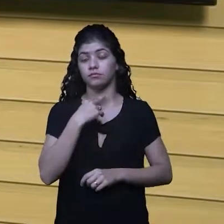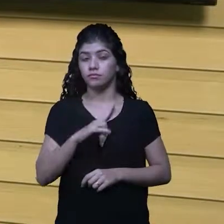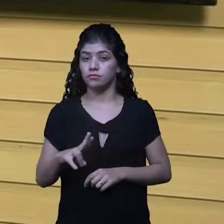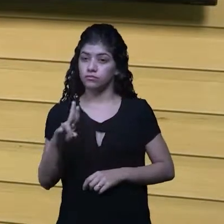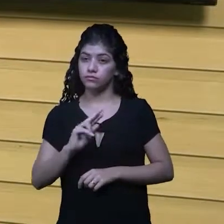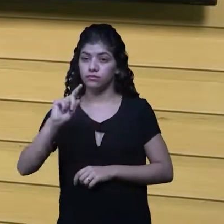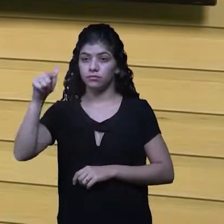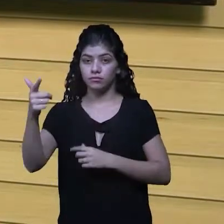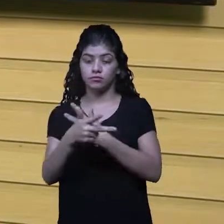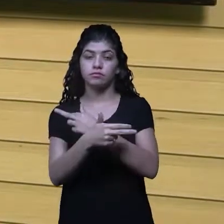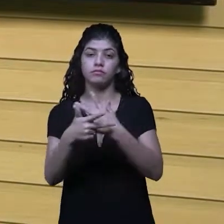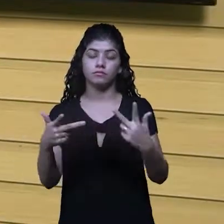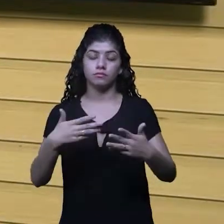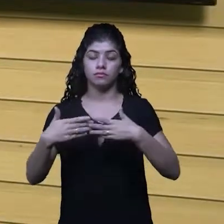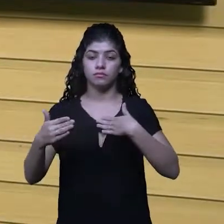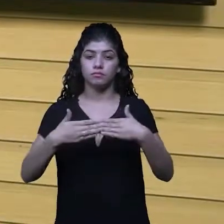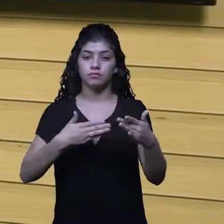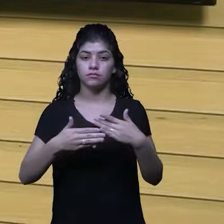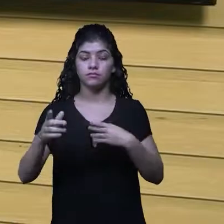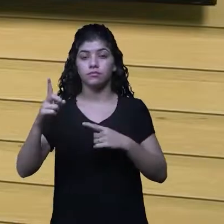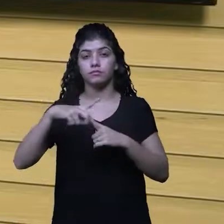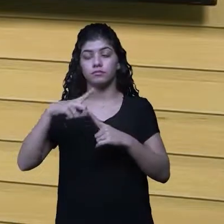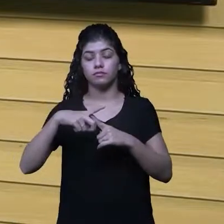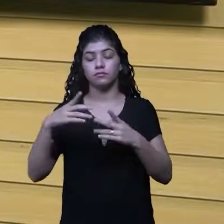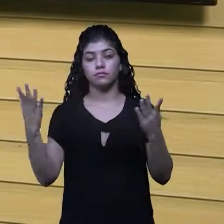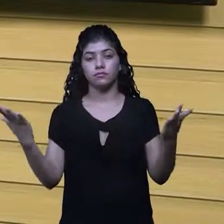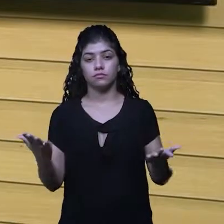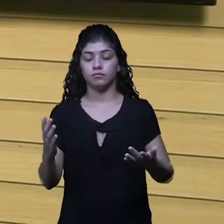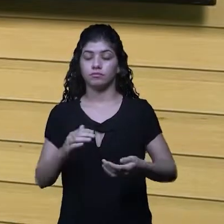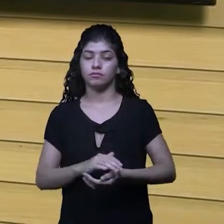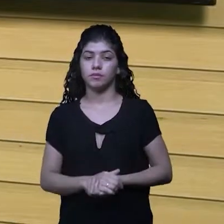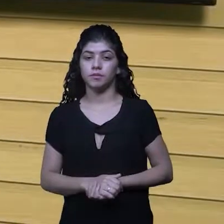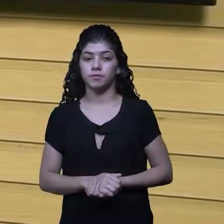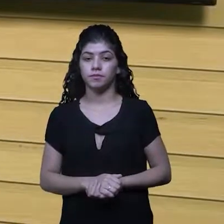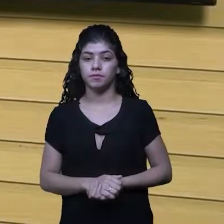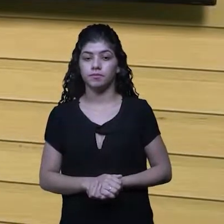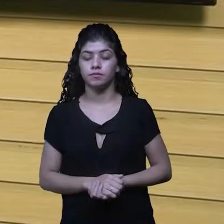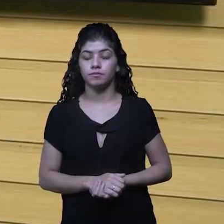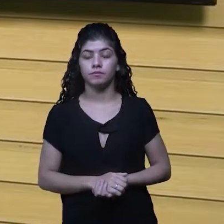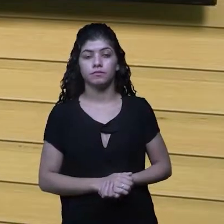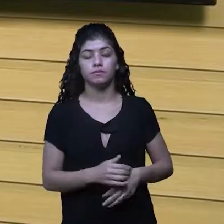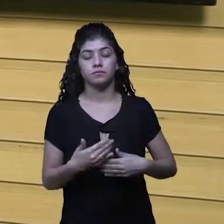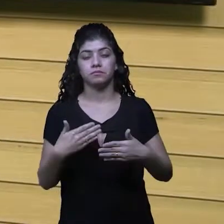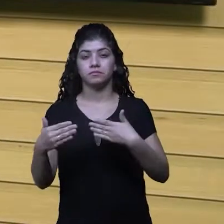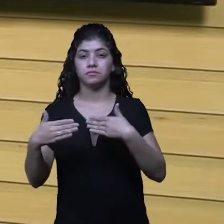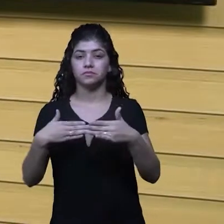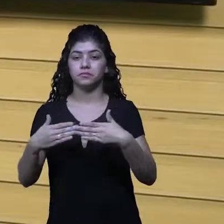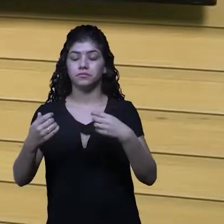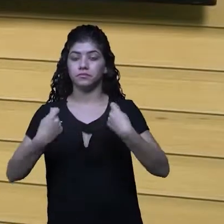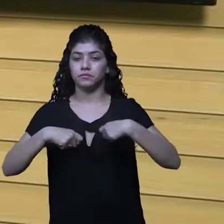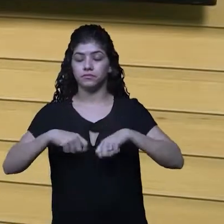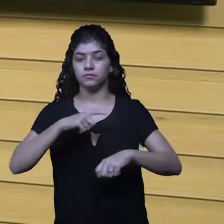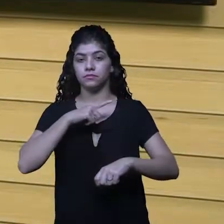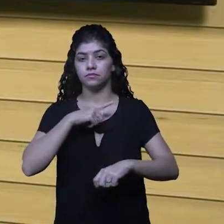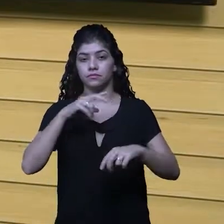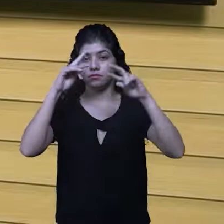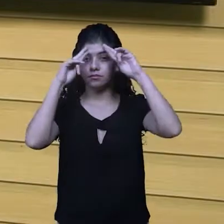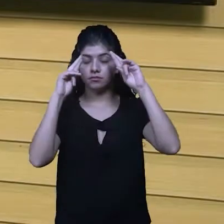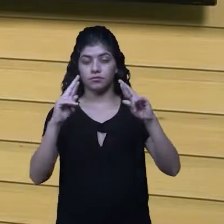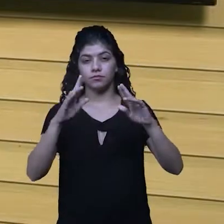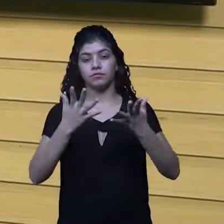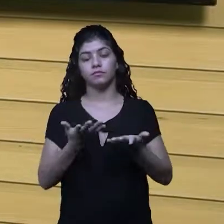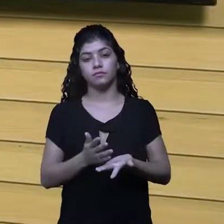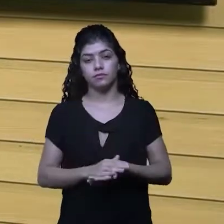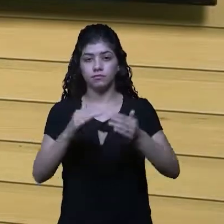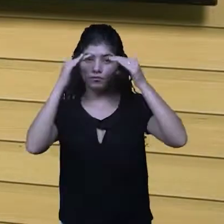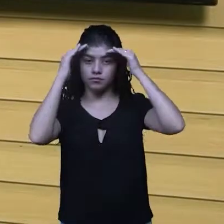normas para qualquer tipo de instrumento de medida. Então, seja ele qual for, deve seguir essas normas,